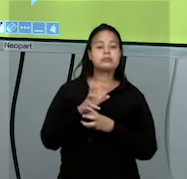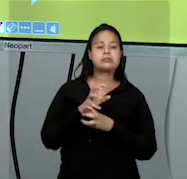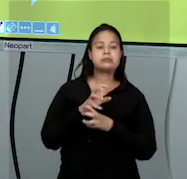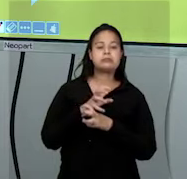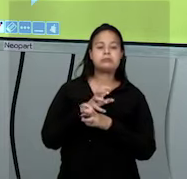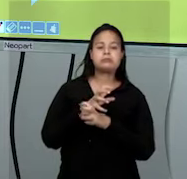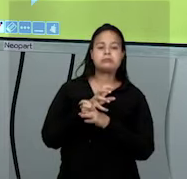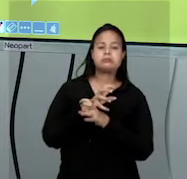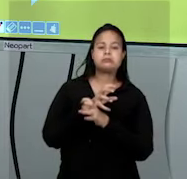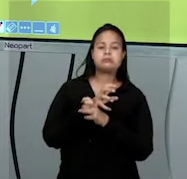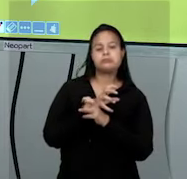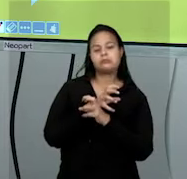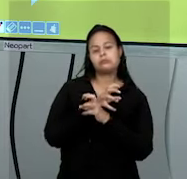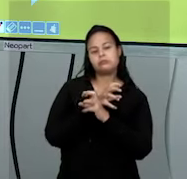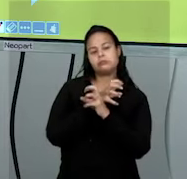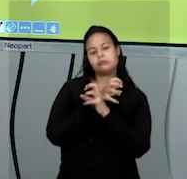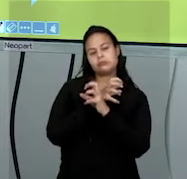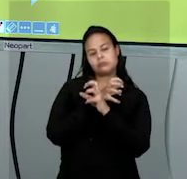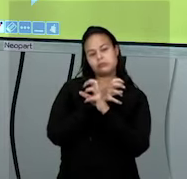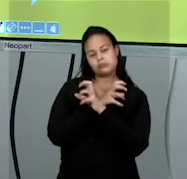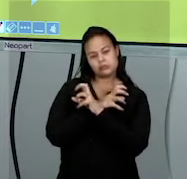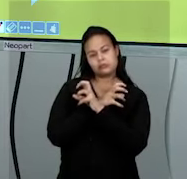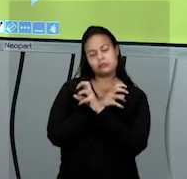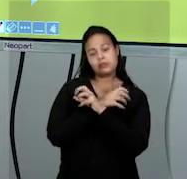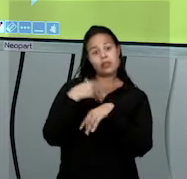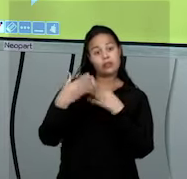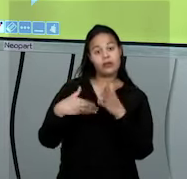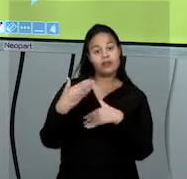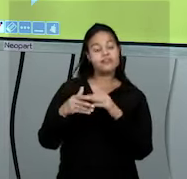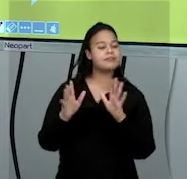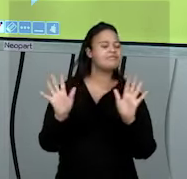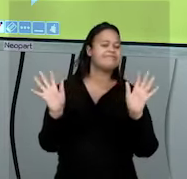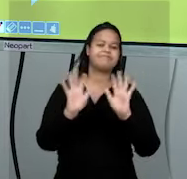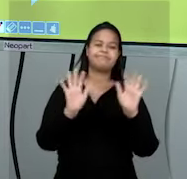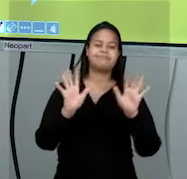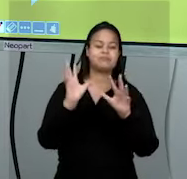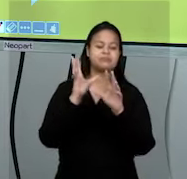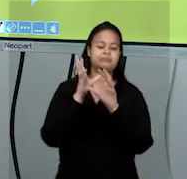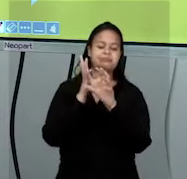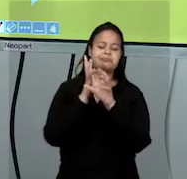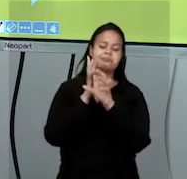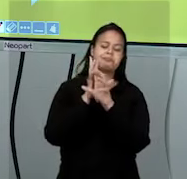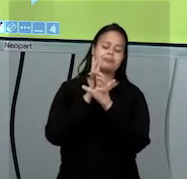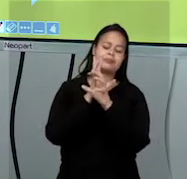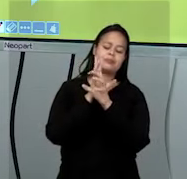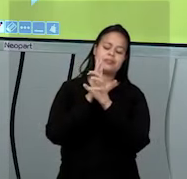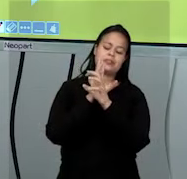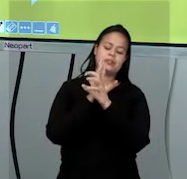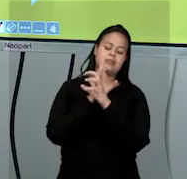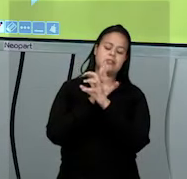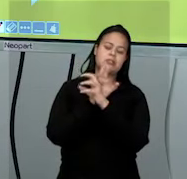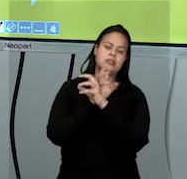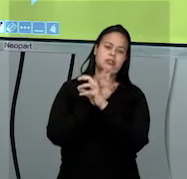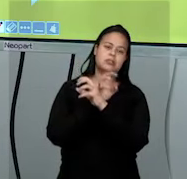seu músculo, ao invés de se desenvolver, ele passa a encolher, entre aspas.